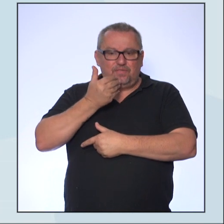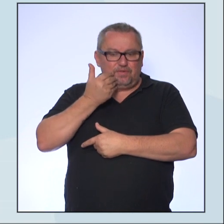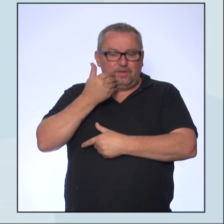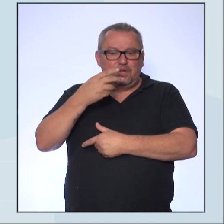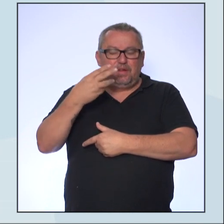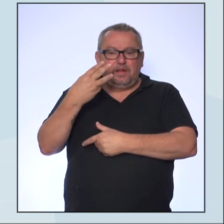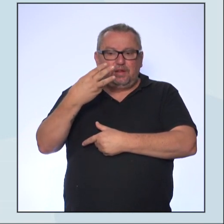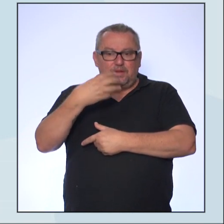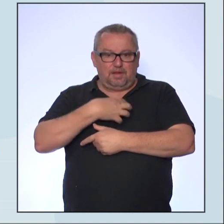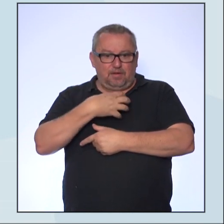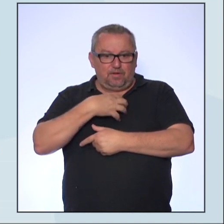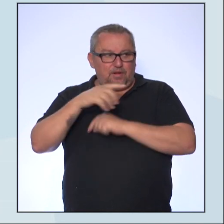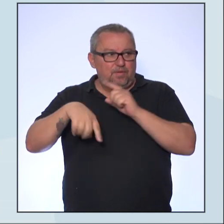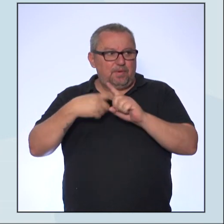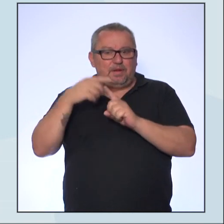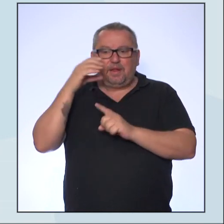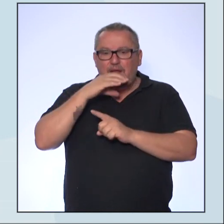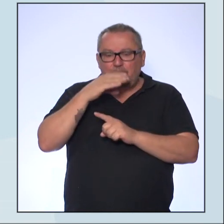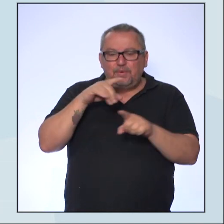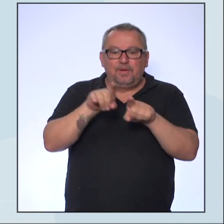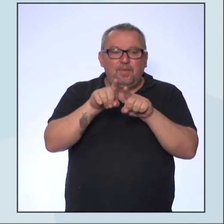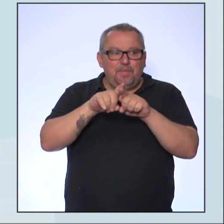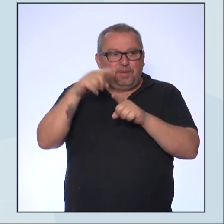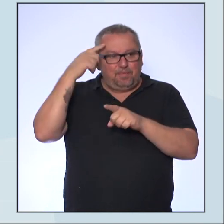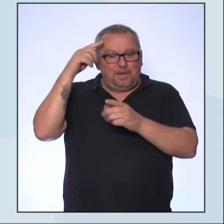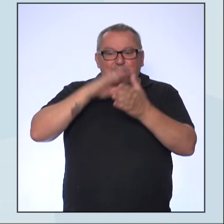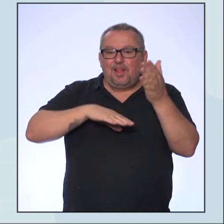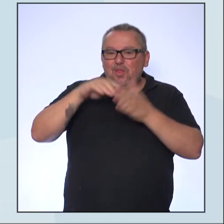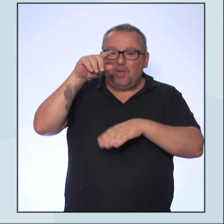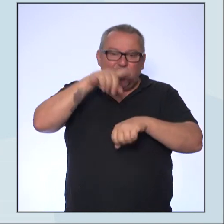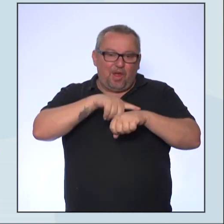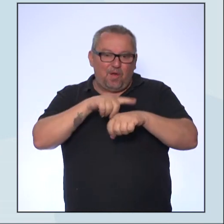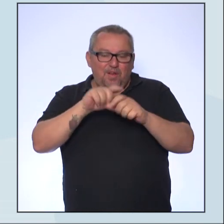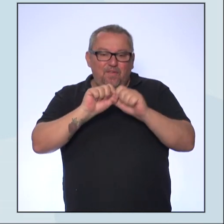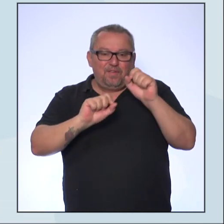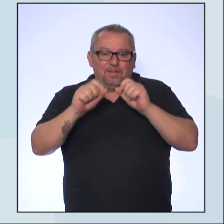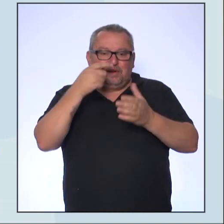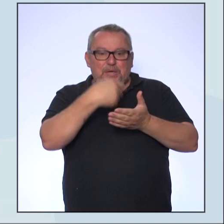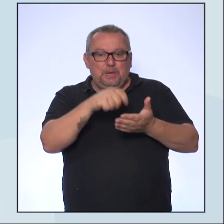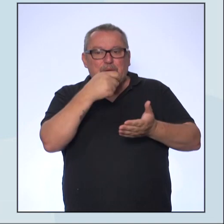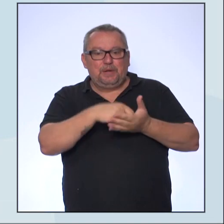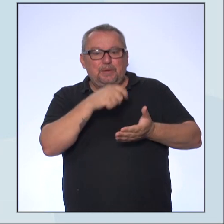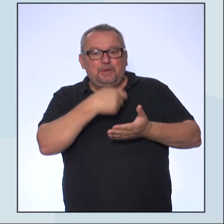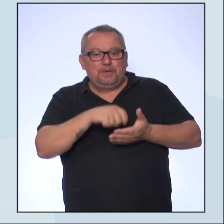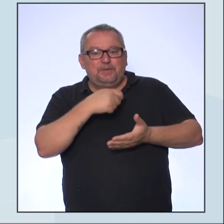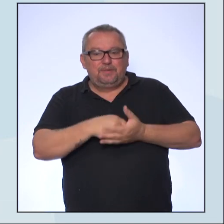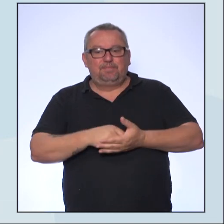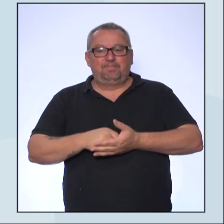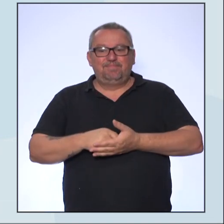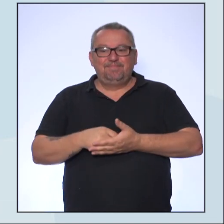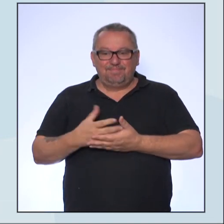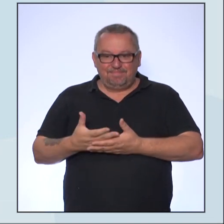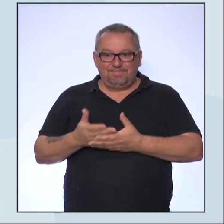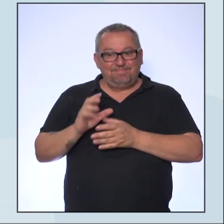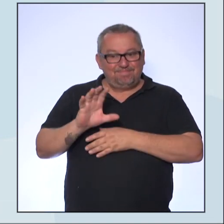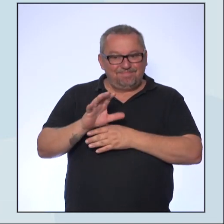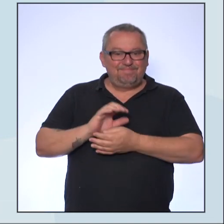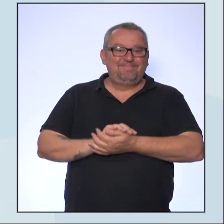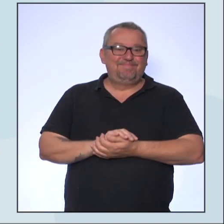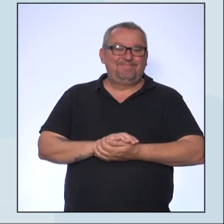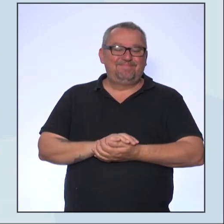de pagamento muito mais rápida, né? Imagina se Perfeito. toda hora eu escrevesse isso, né? Entendi, verdade. Não é isso?